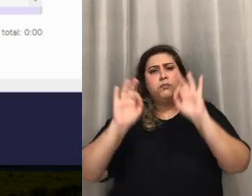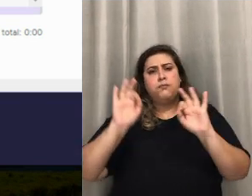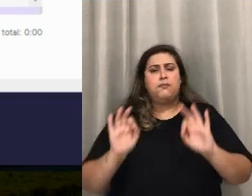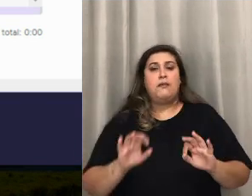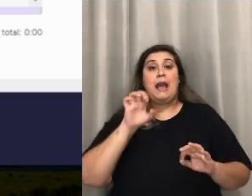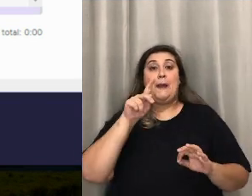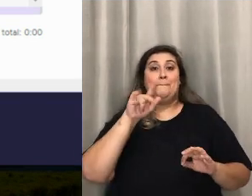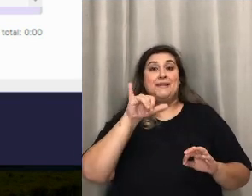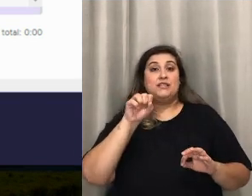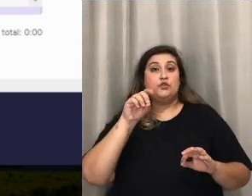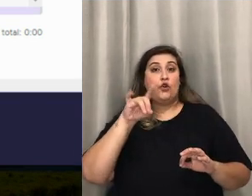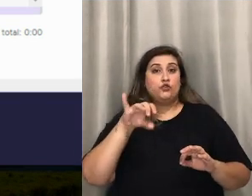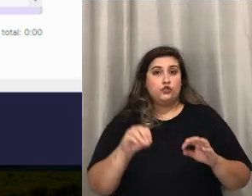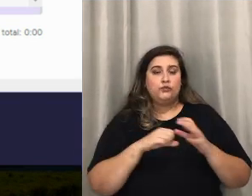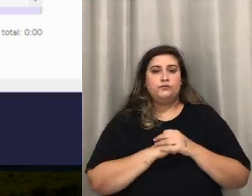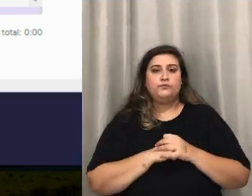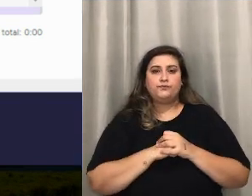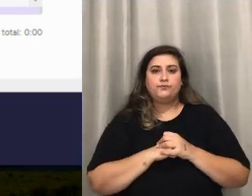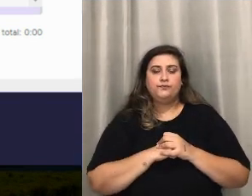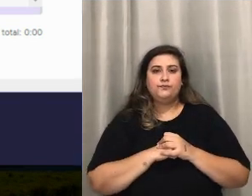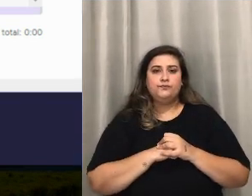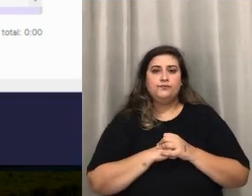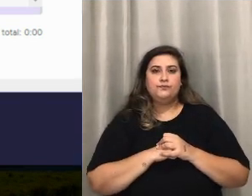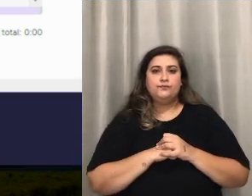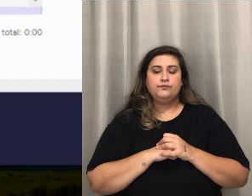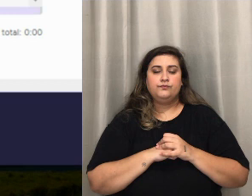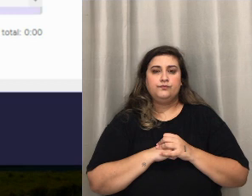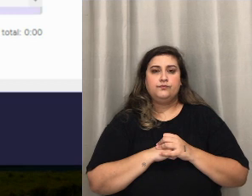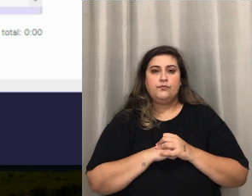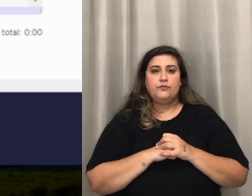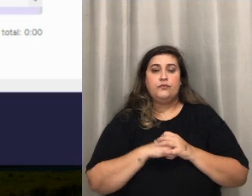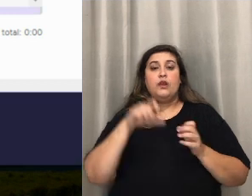reorganizando e customizando o meu episódio.